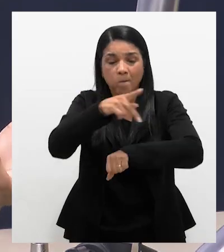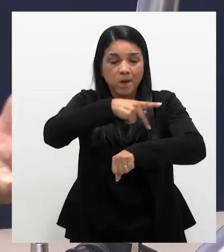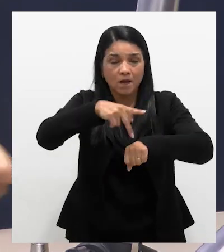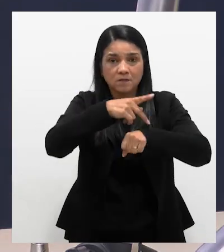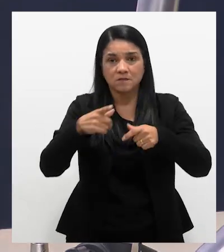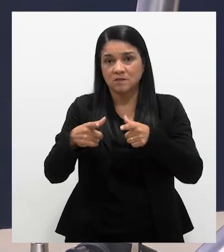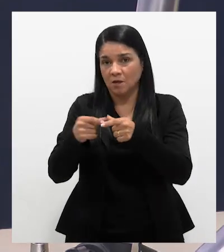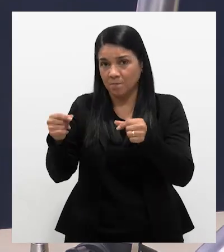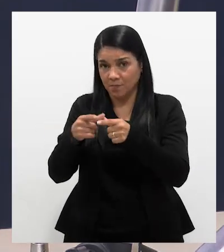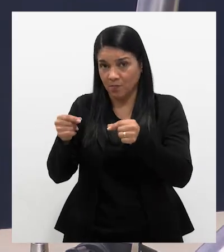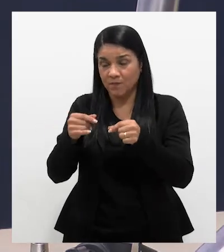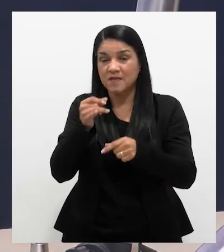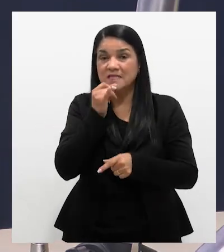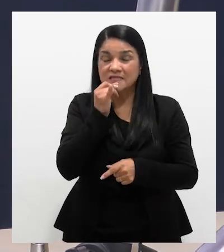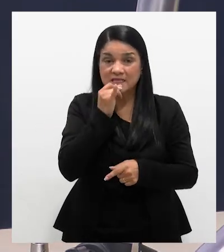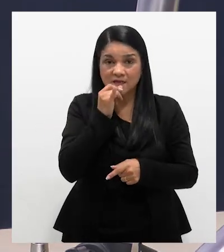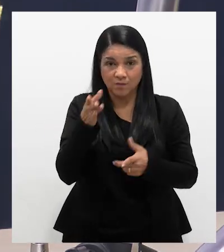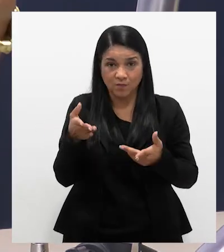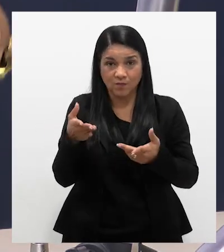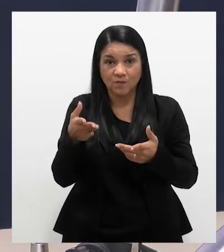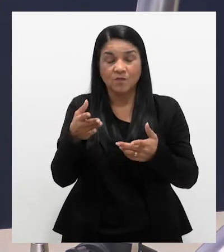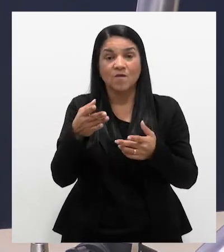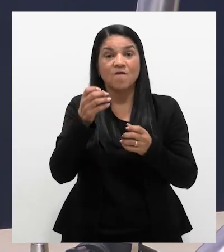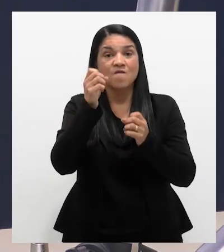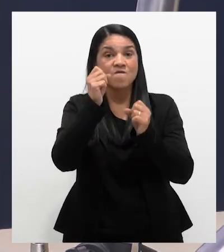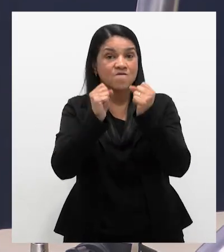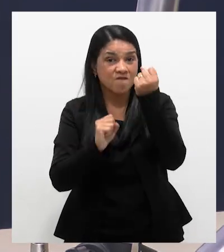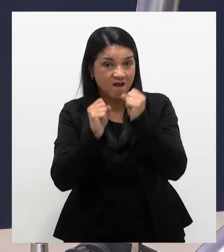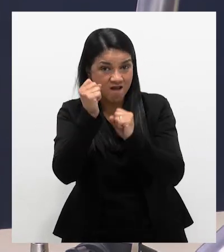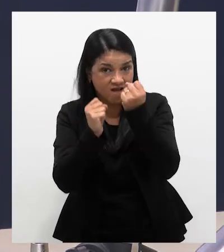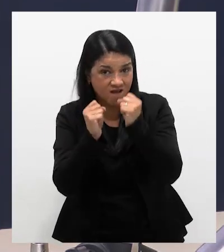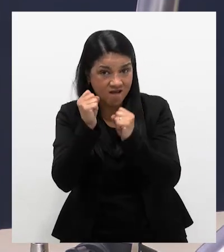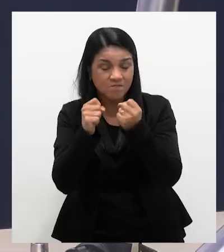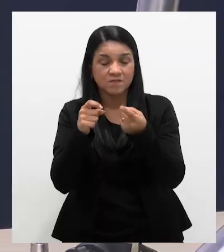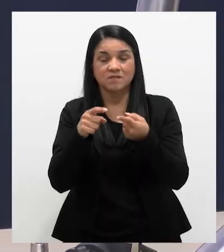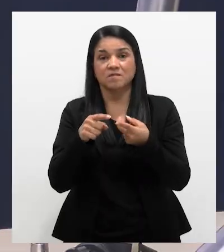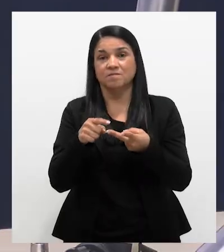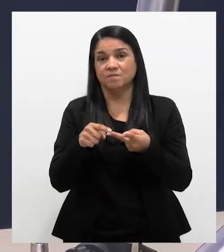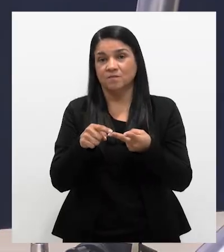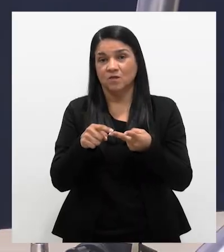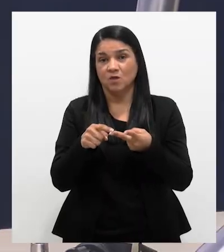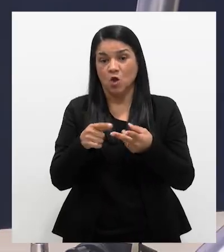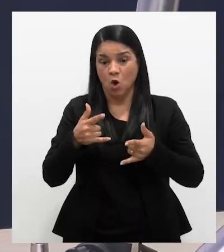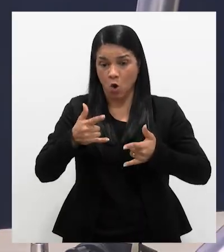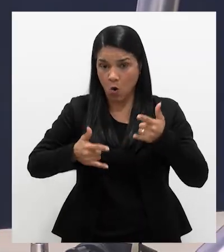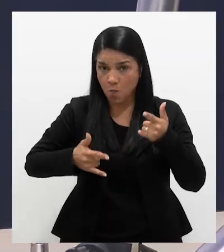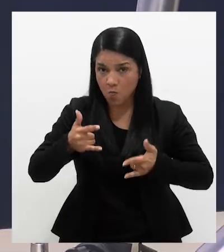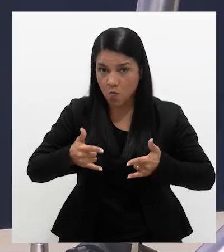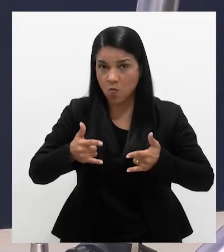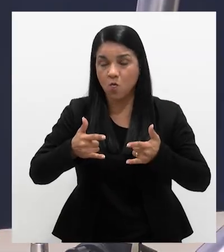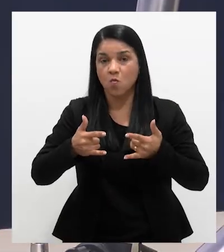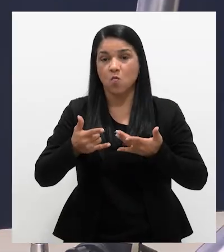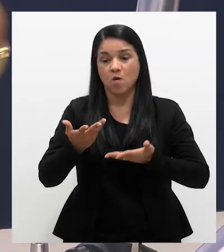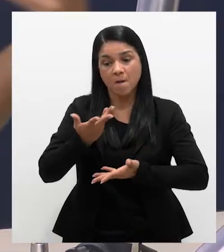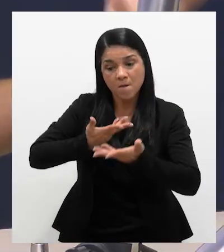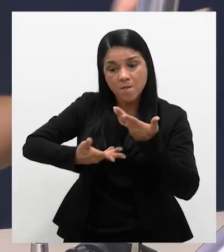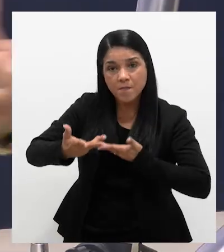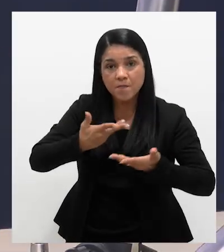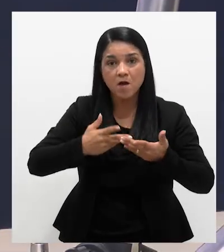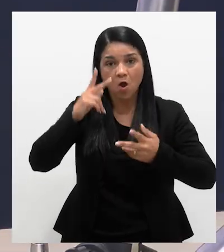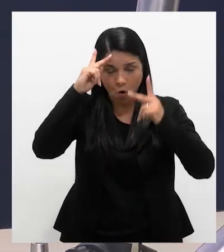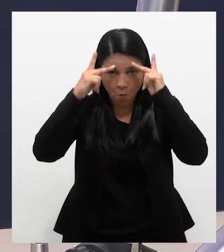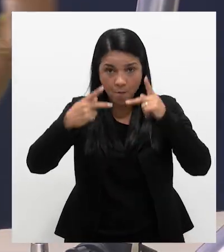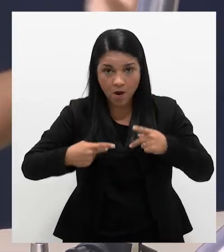exemplo, os braços mecânicos que existem nas fábricas e a presença de robôs na convivência